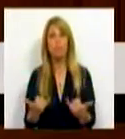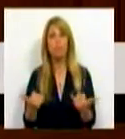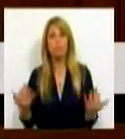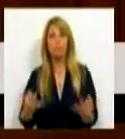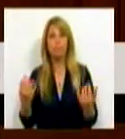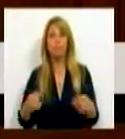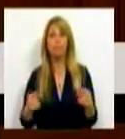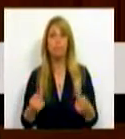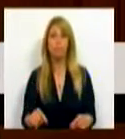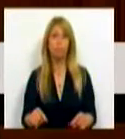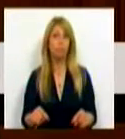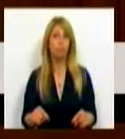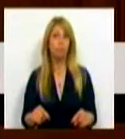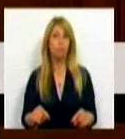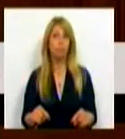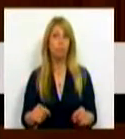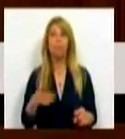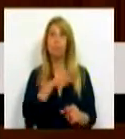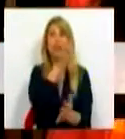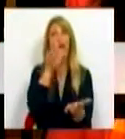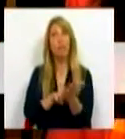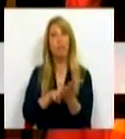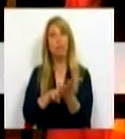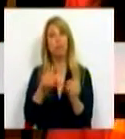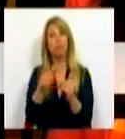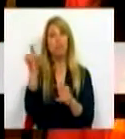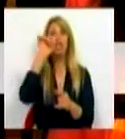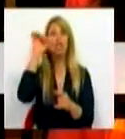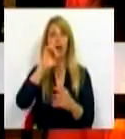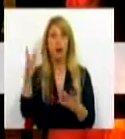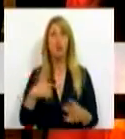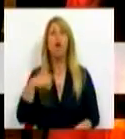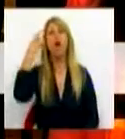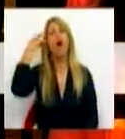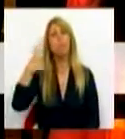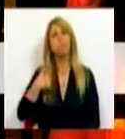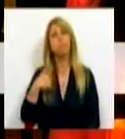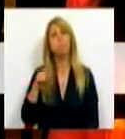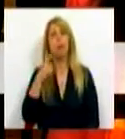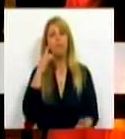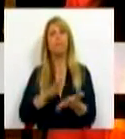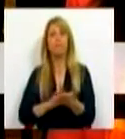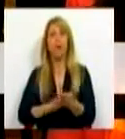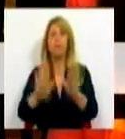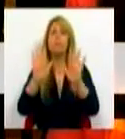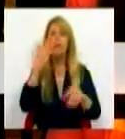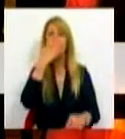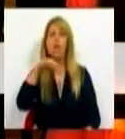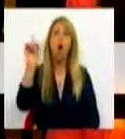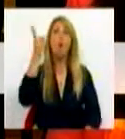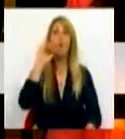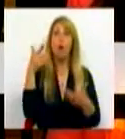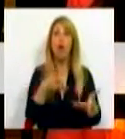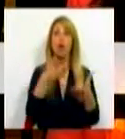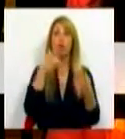ter a aprovação em janeiro. Correto. Bem sei desse facto. E se não tivesse já colocado a ajuda